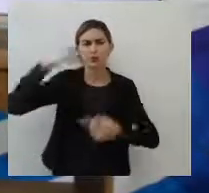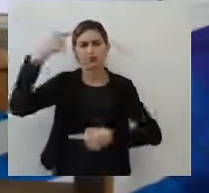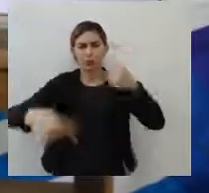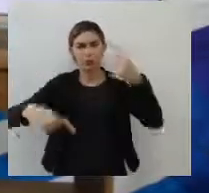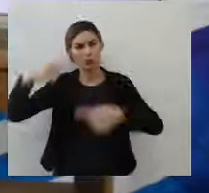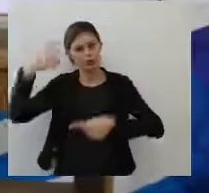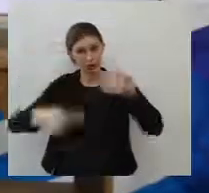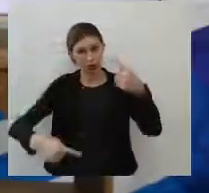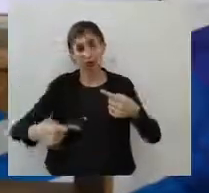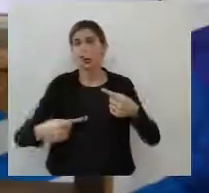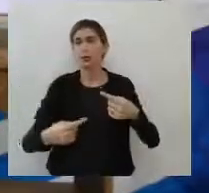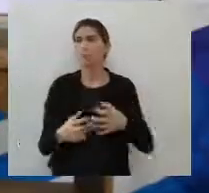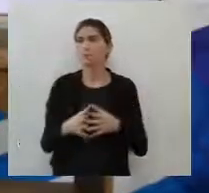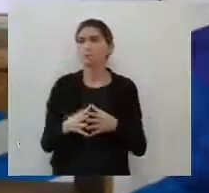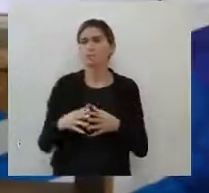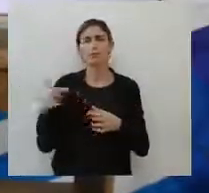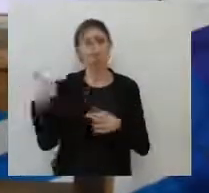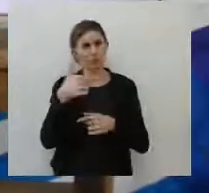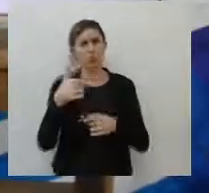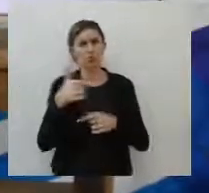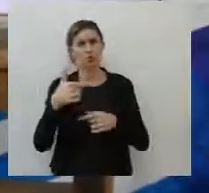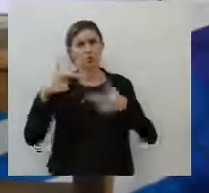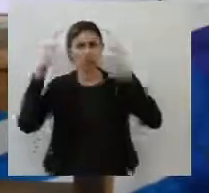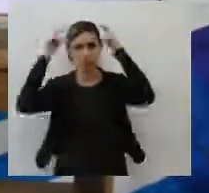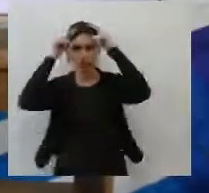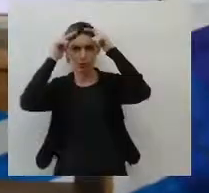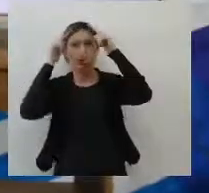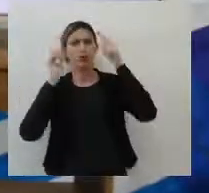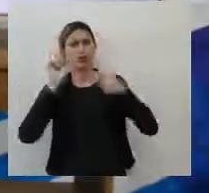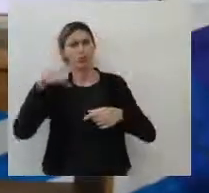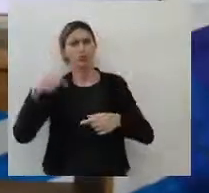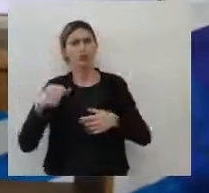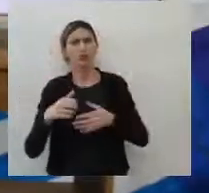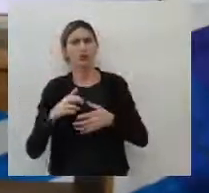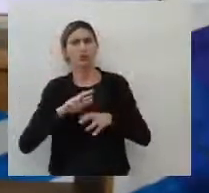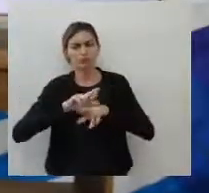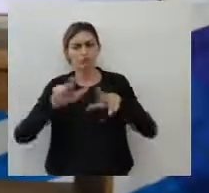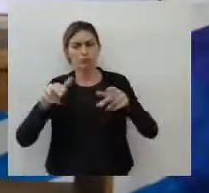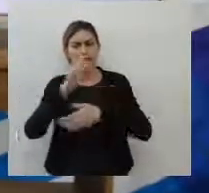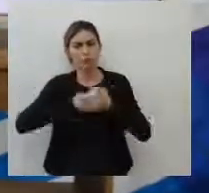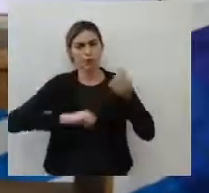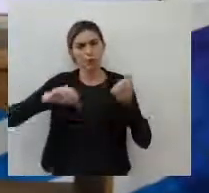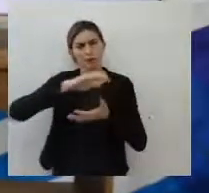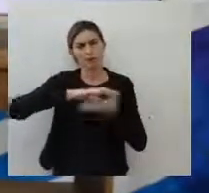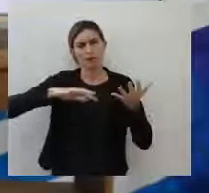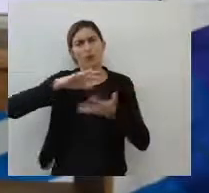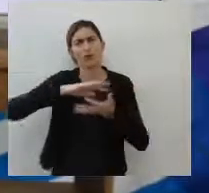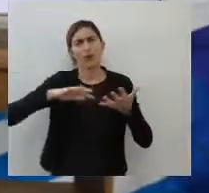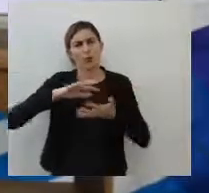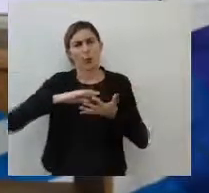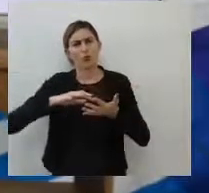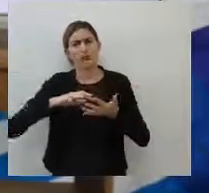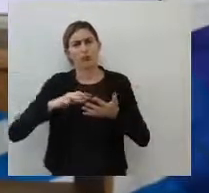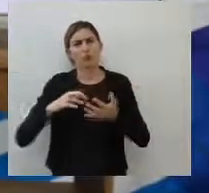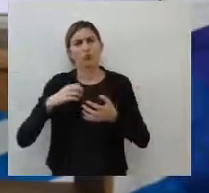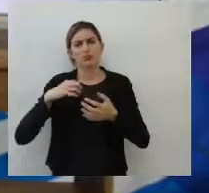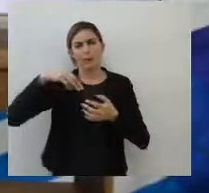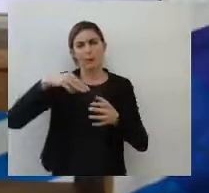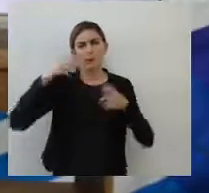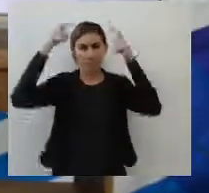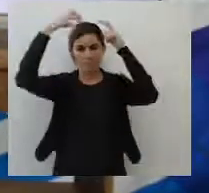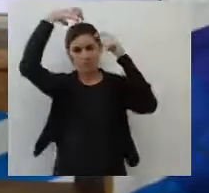política? No segundo reinado houveram uma série de revoltas. As revoltas durante a